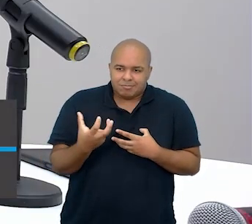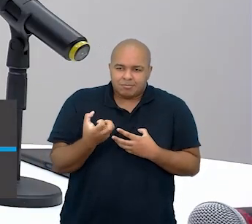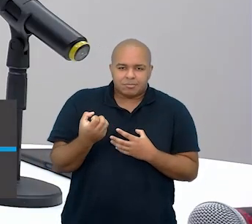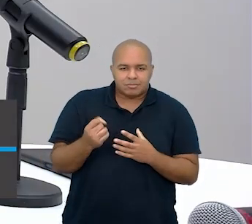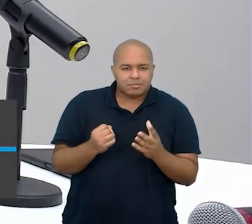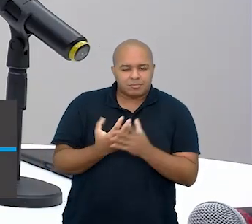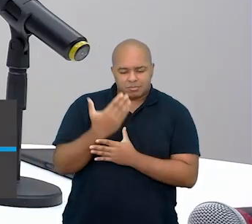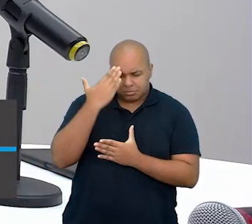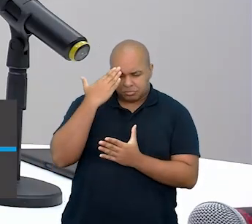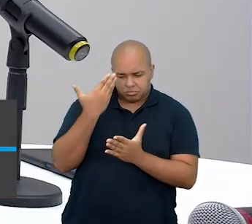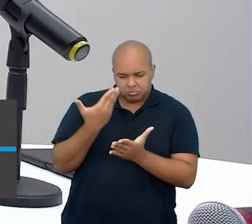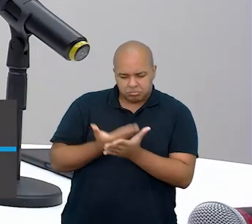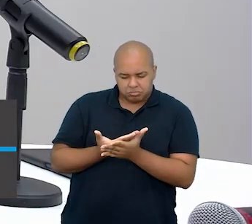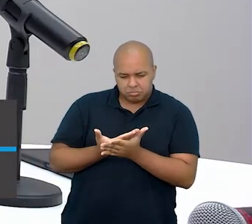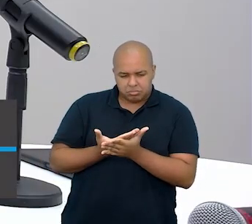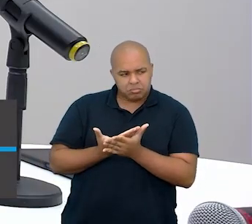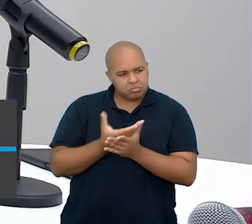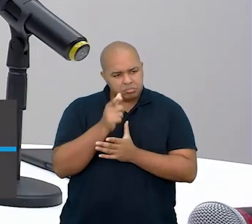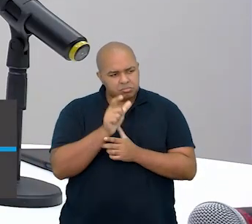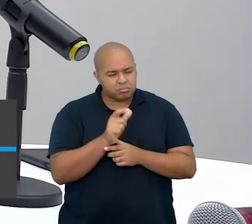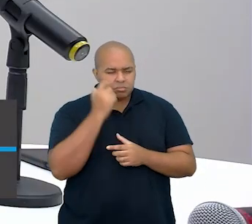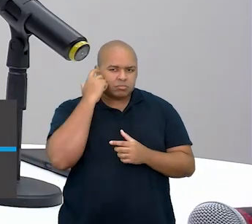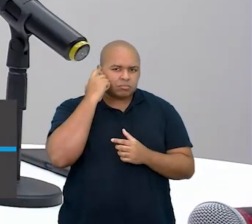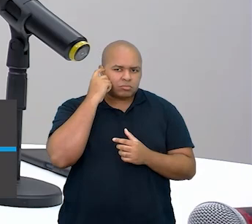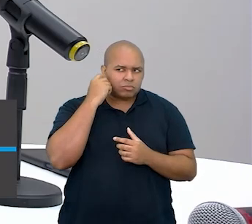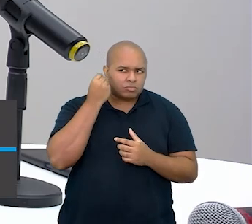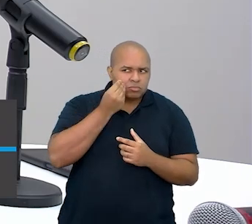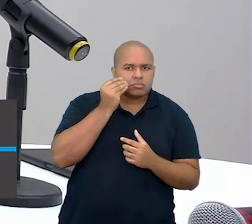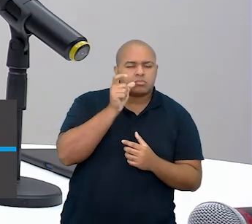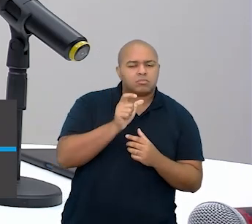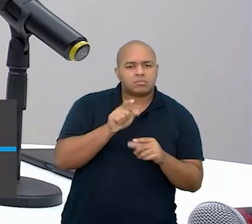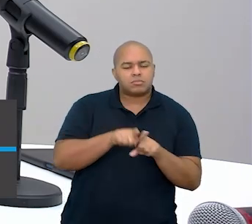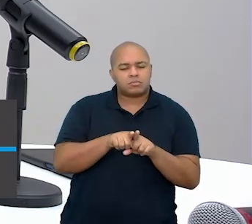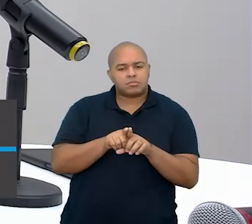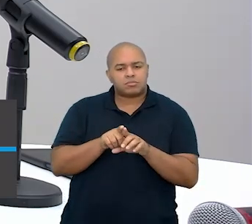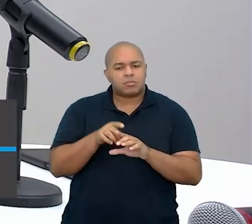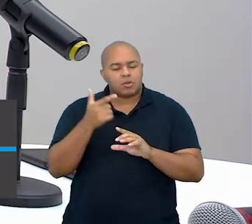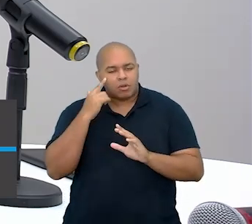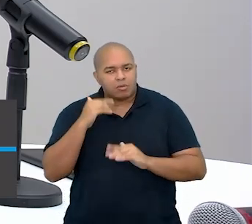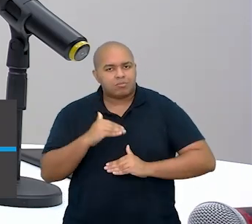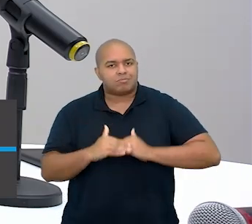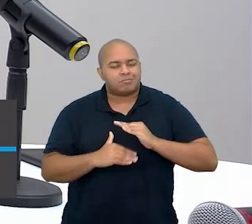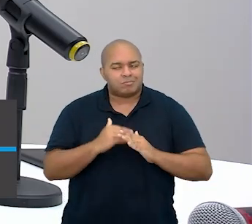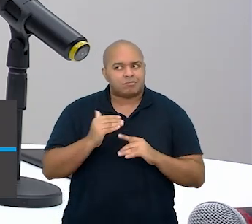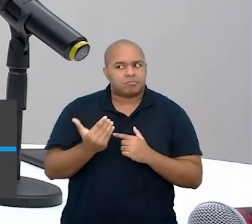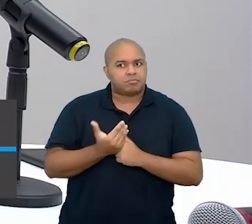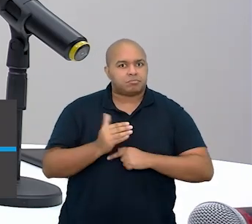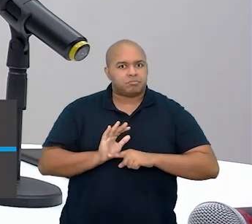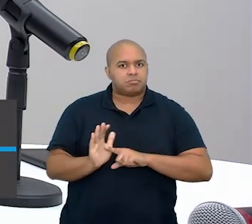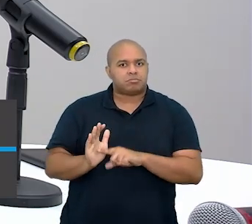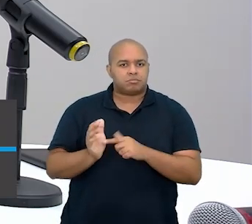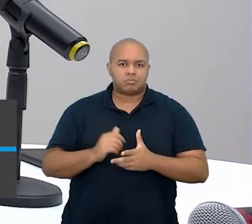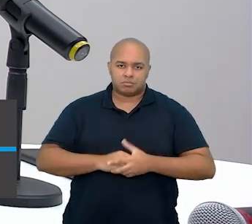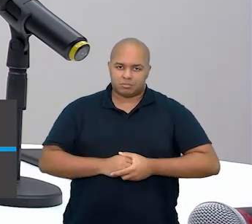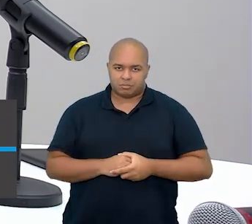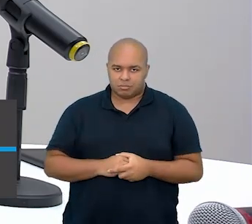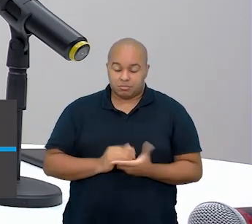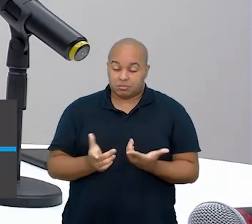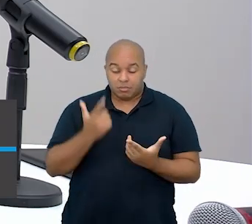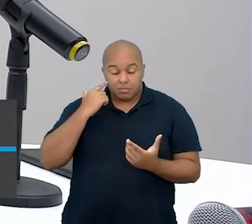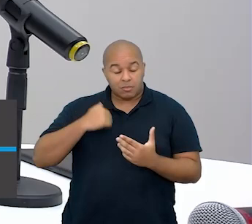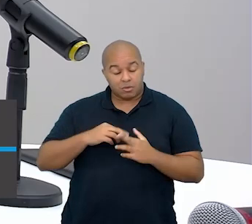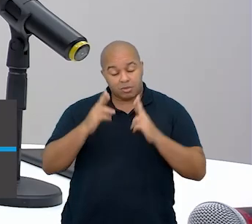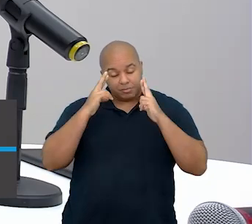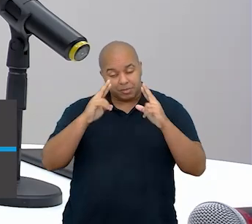cria confiança, né, ele fica confiante no conhecimento e vai construindo o seu conhecimento com